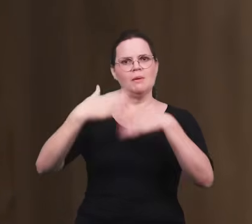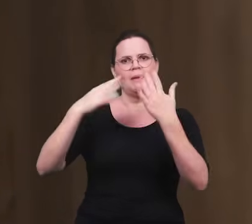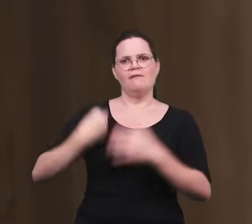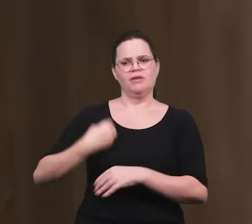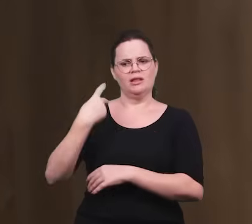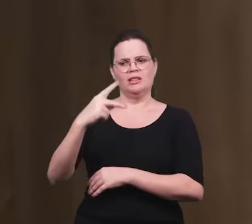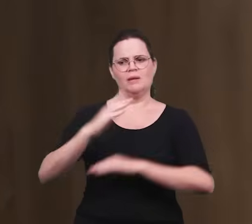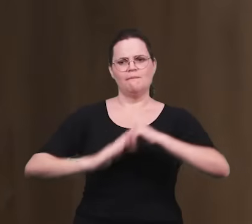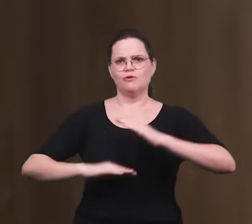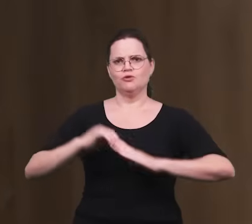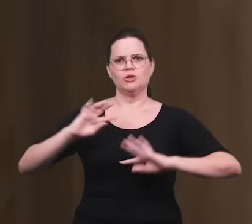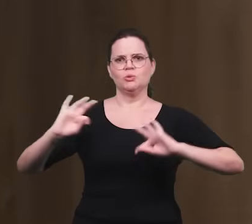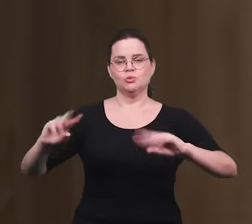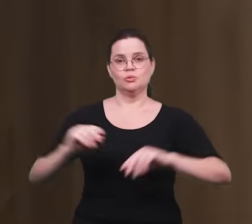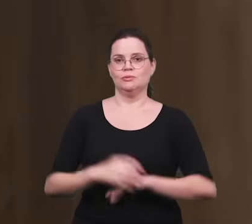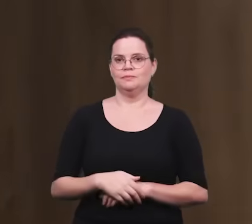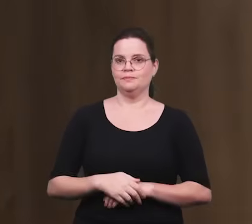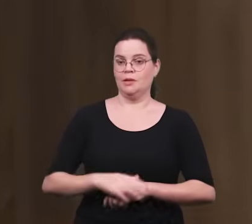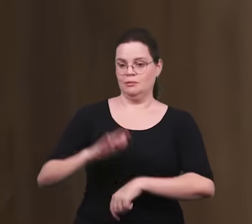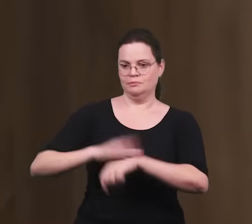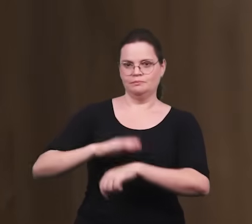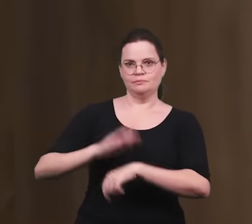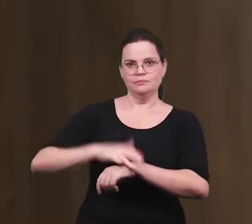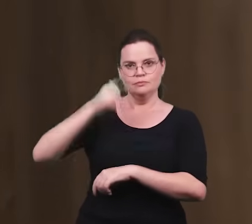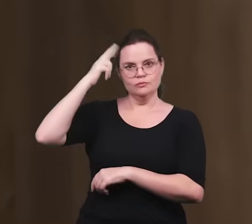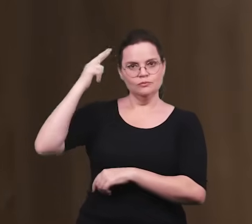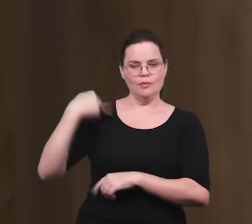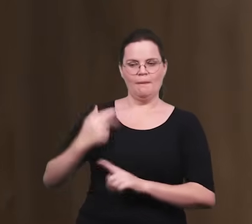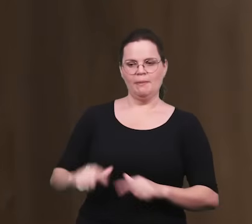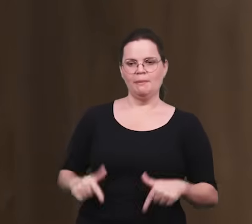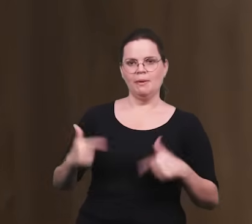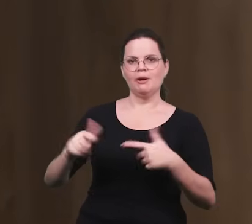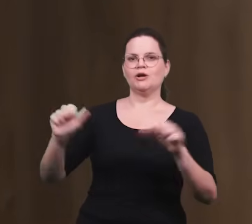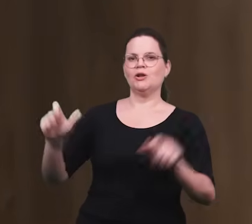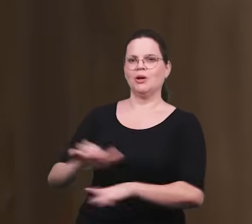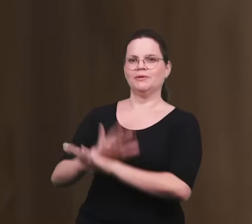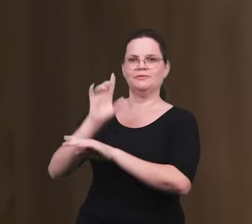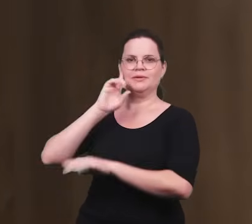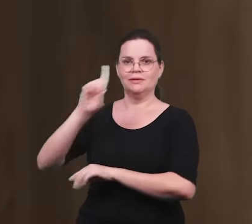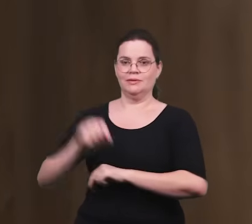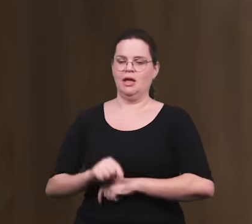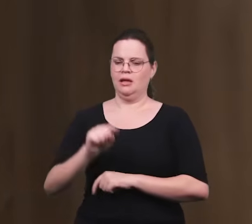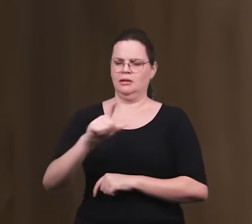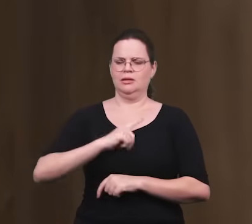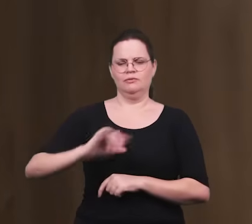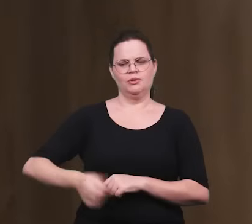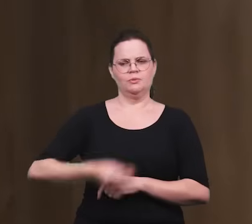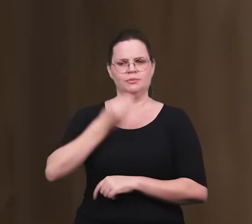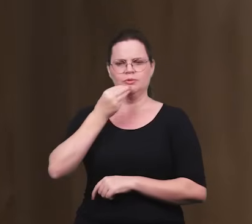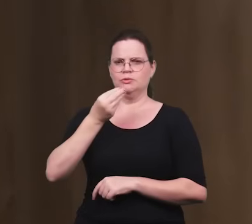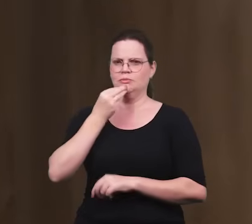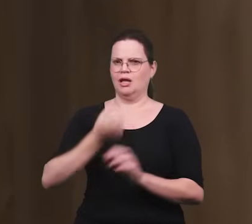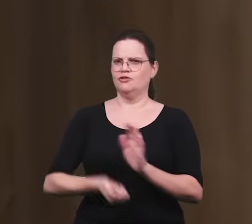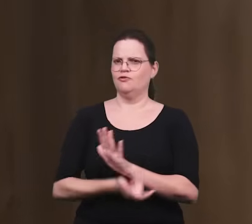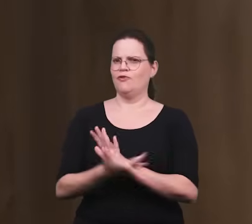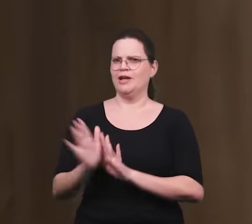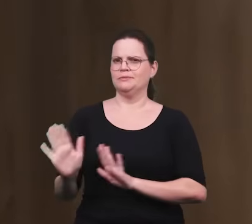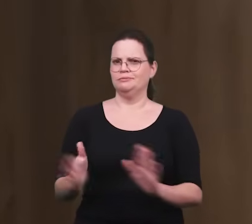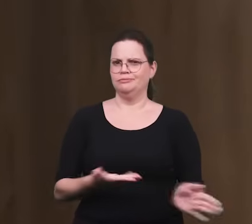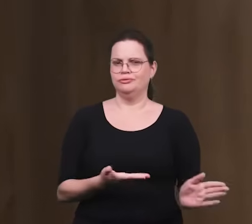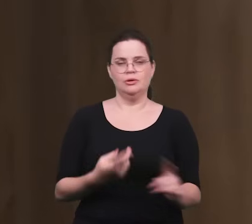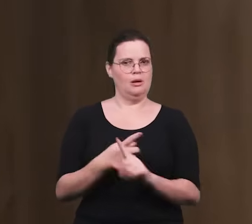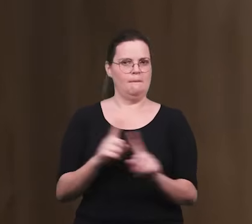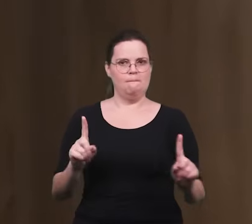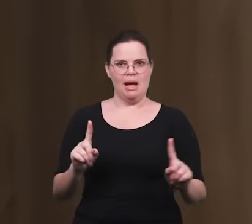ele fazia, o Senhor era glorificado. Ele teve várias oportunidades de se desviar dos caminhos do Senhor, mas